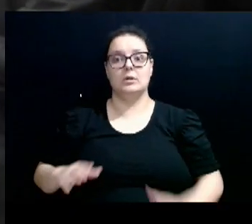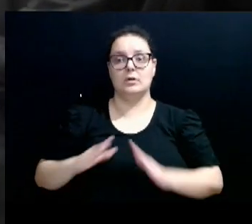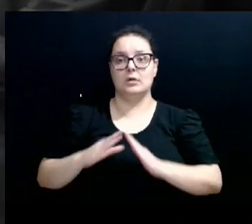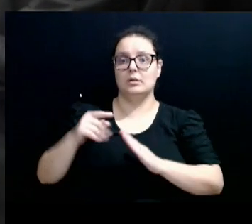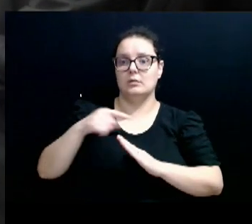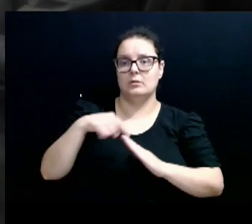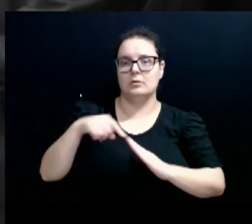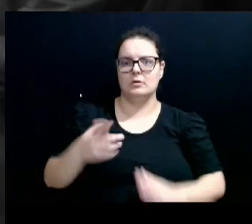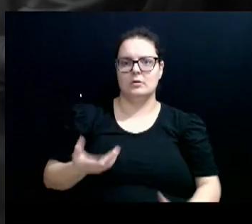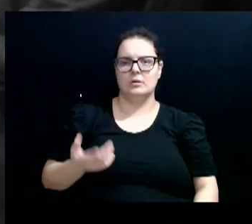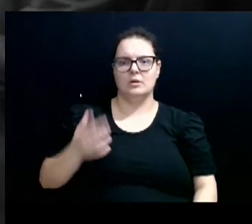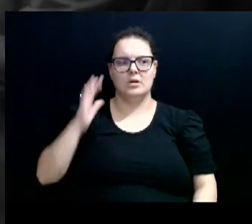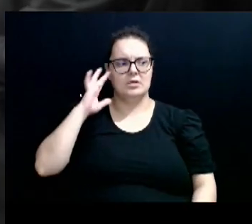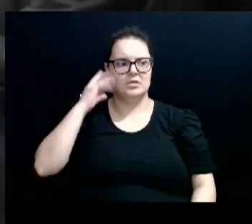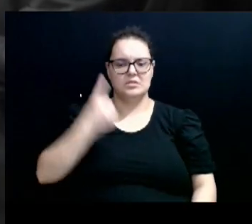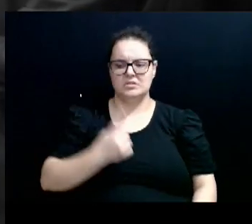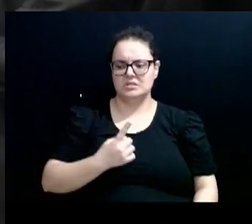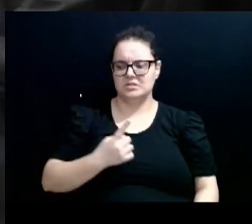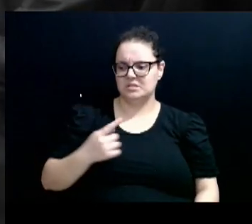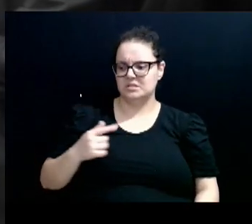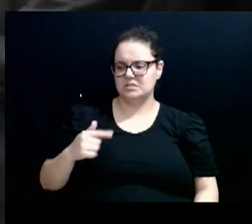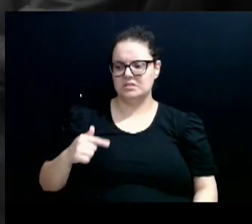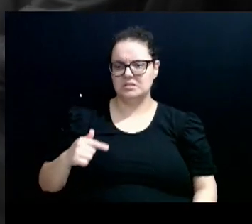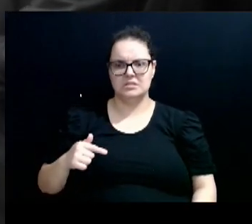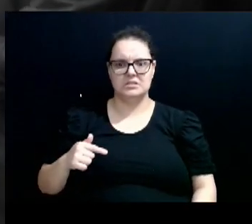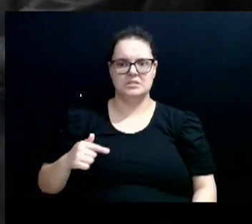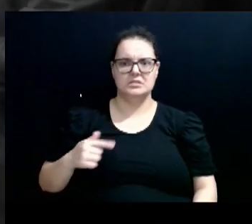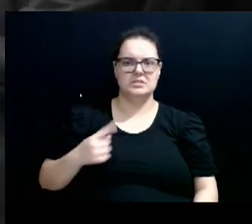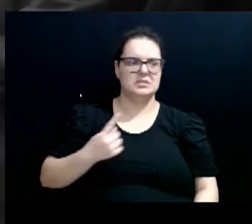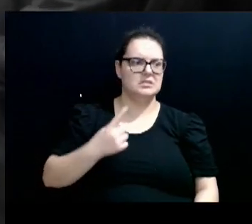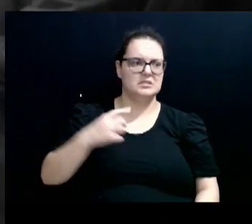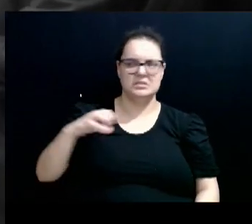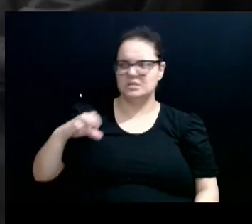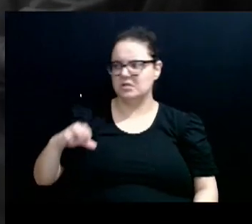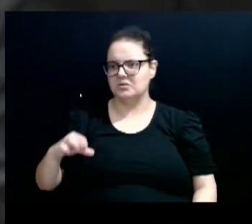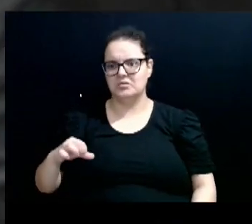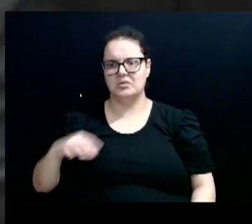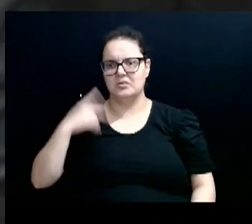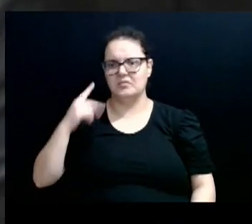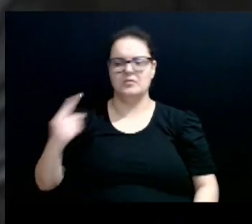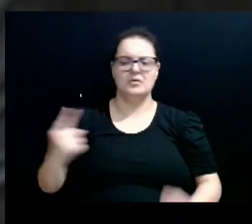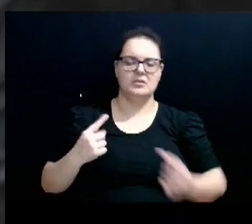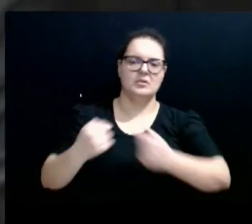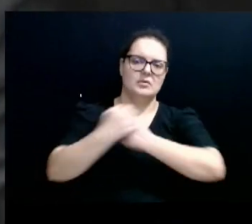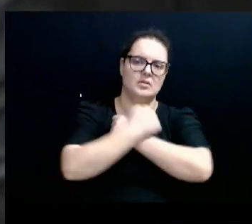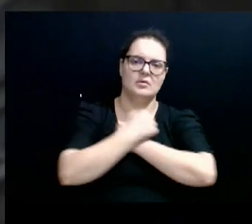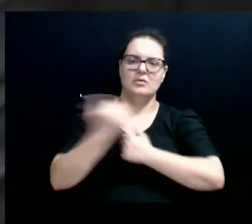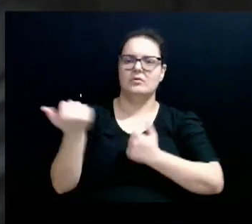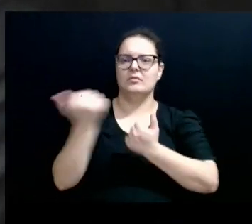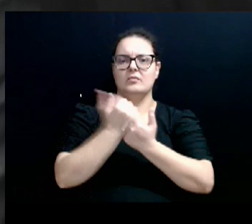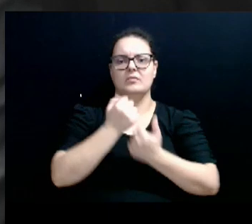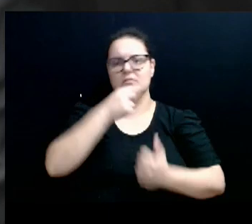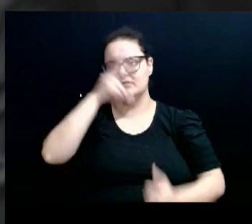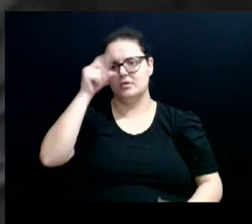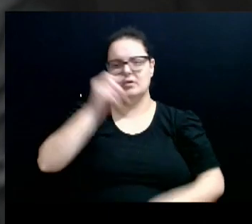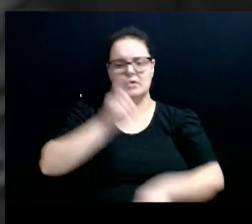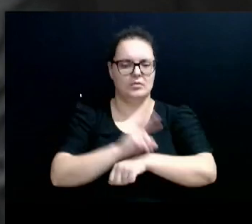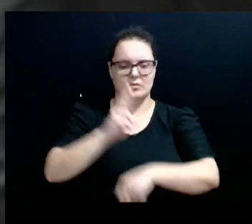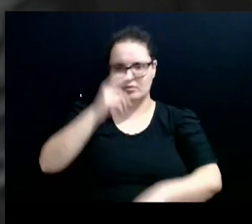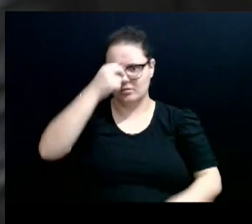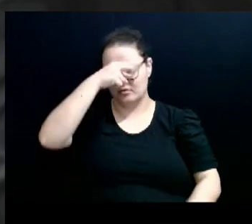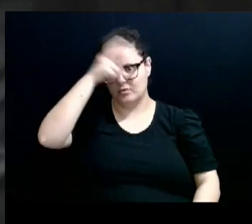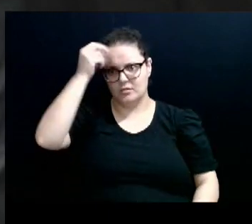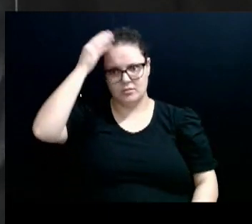17, ou 18, ou 19 vereadores, todos lá foram me abraçar, o vice-prefeito, o doutor Dário foi me visitar lá na